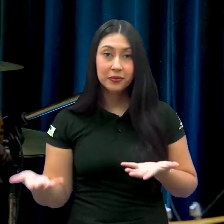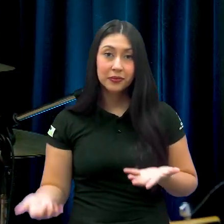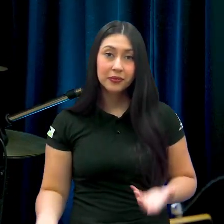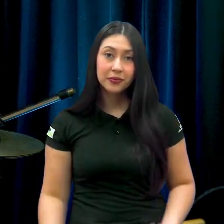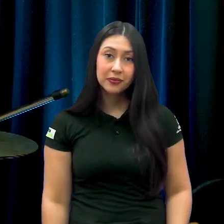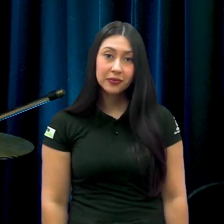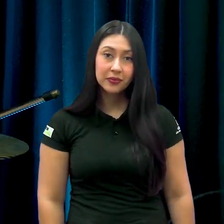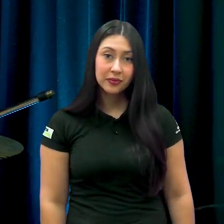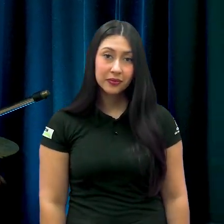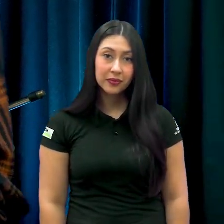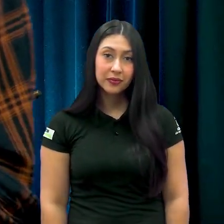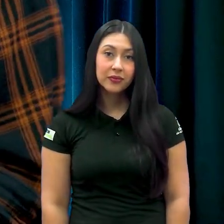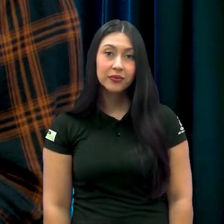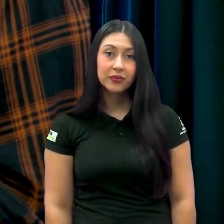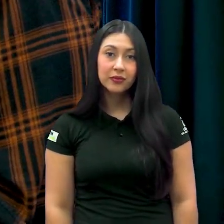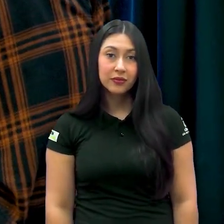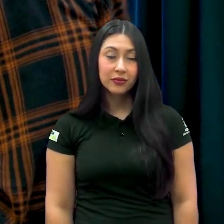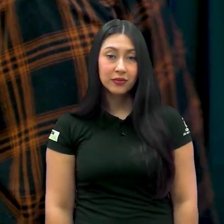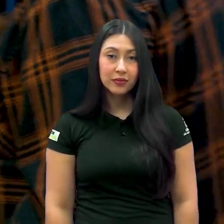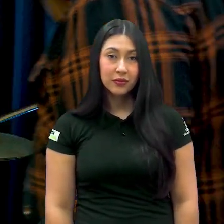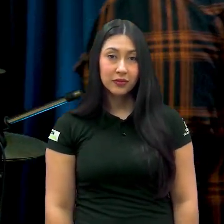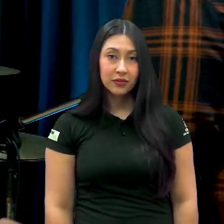coloriu.